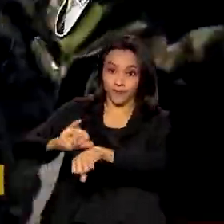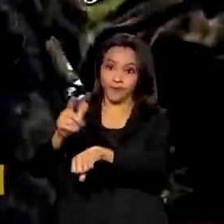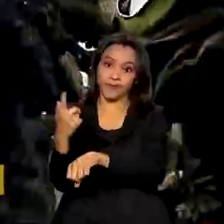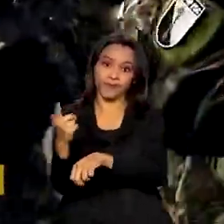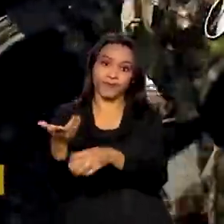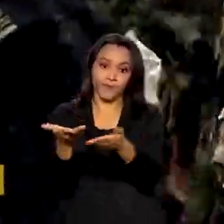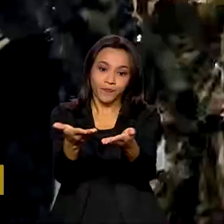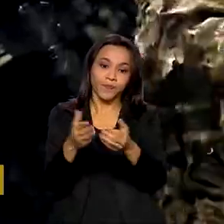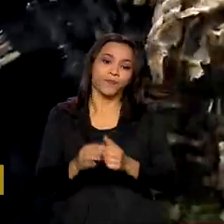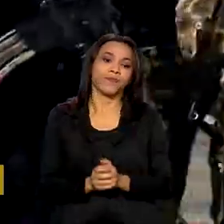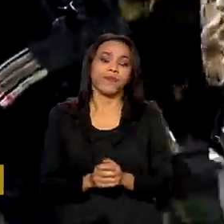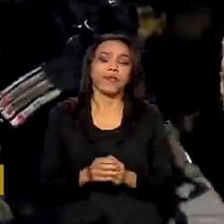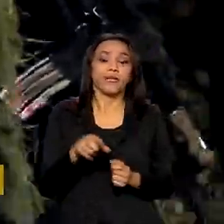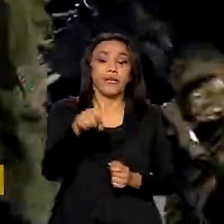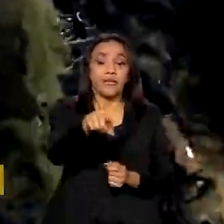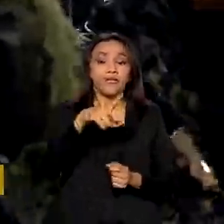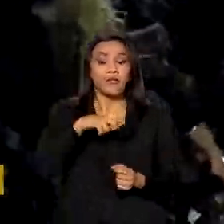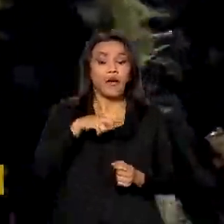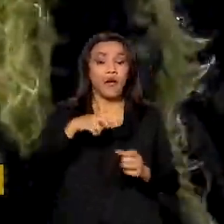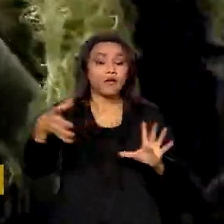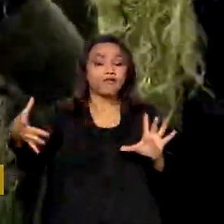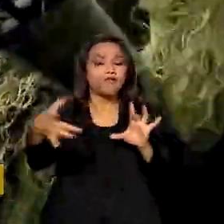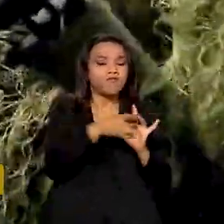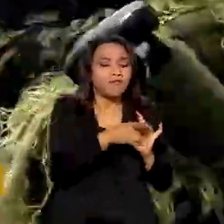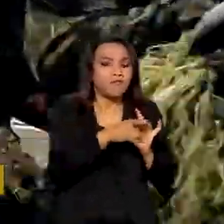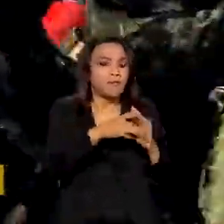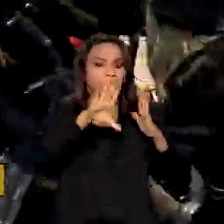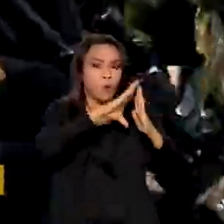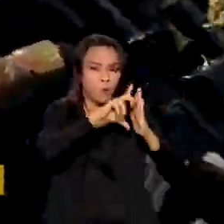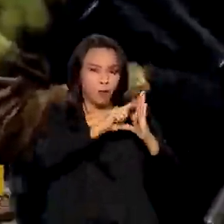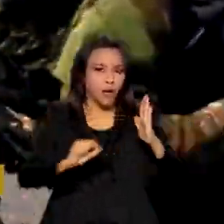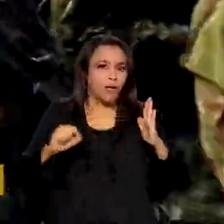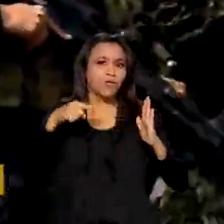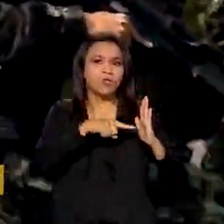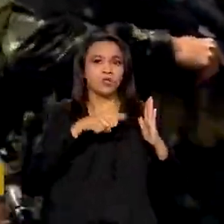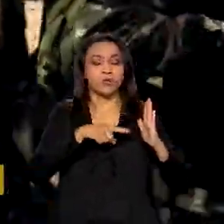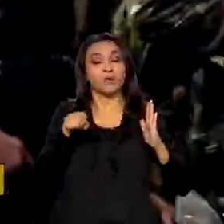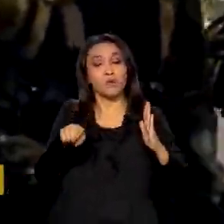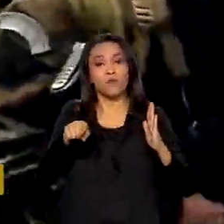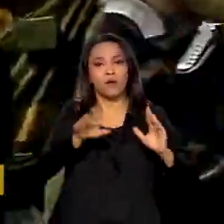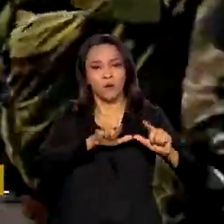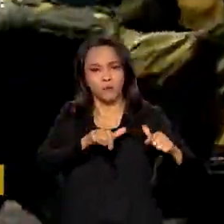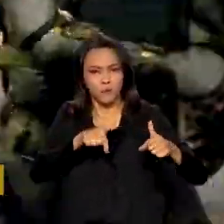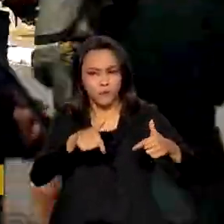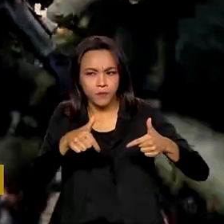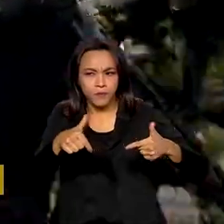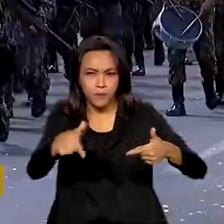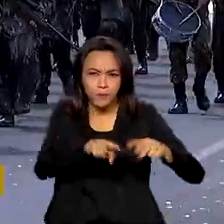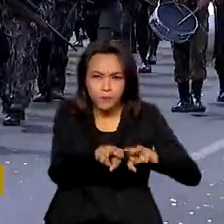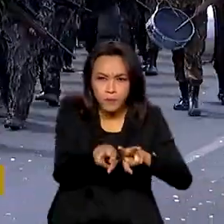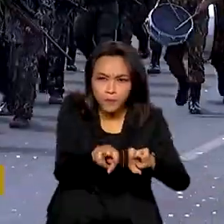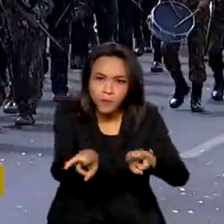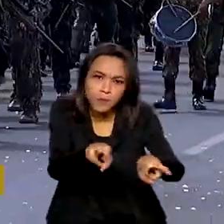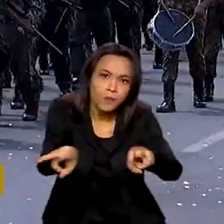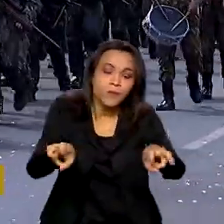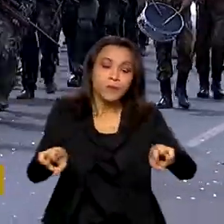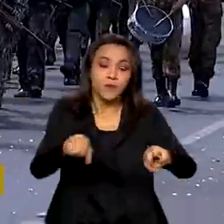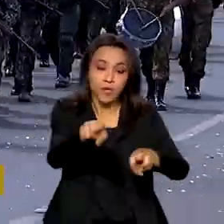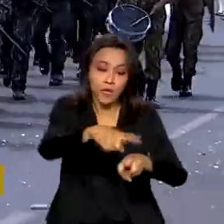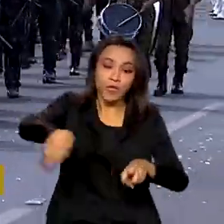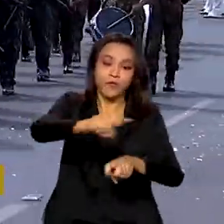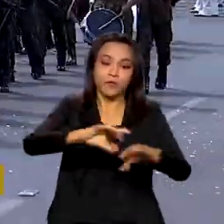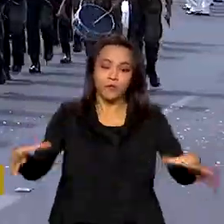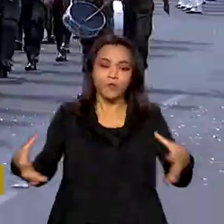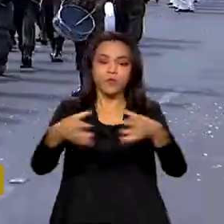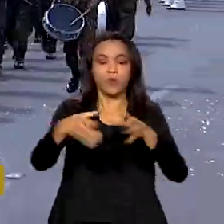Militar do Planalto, estando vinculado para fins de preparo e emprego ao Comando de Operações Terrestres, COTER. Suas organizações